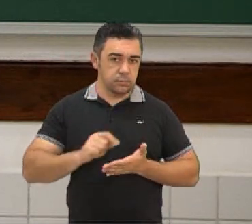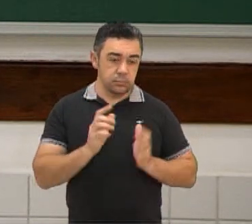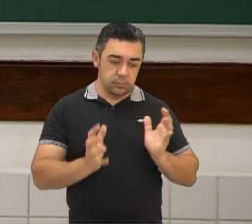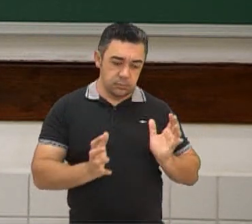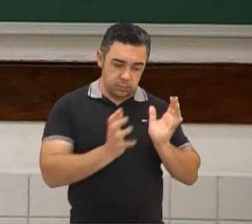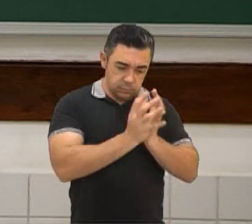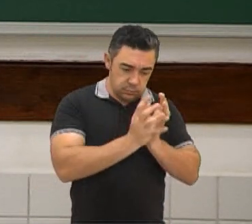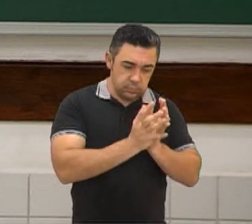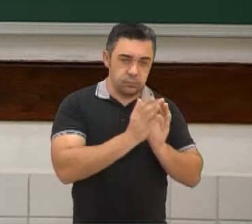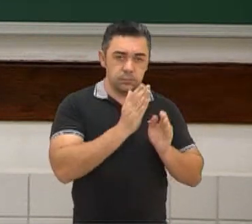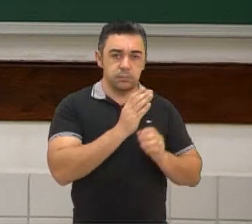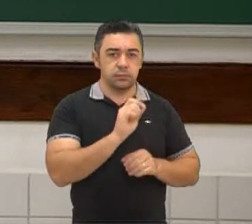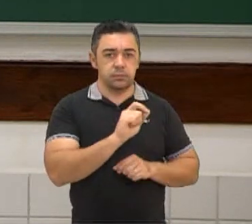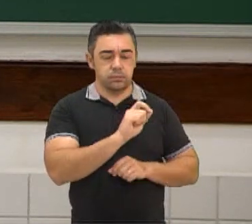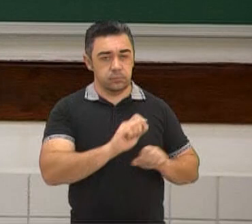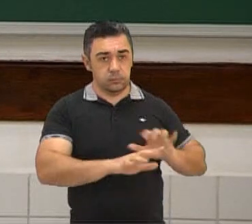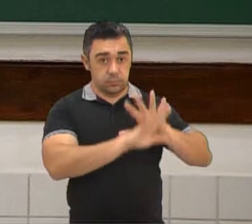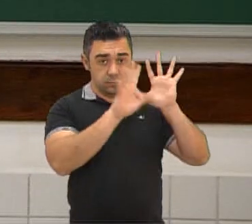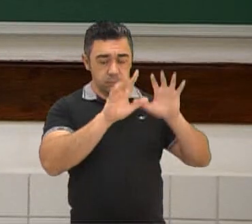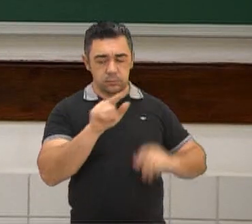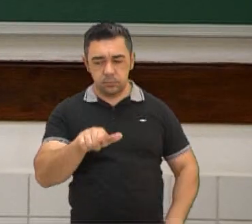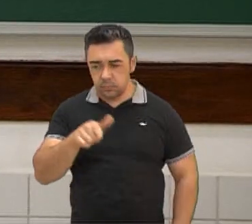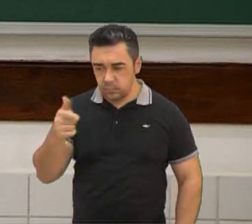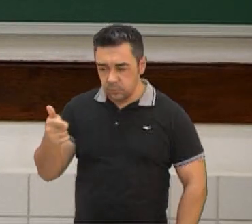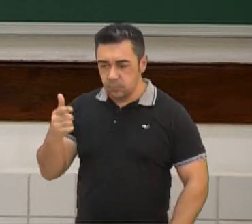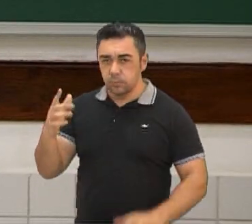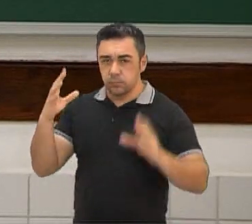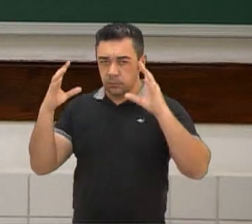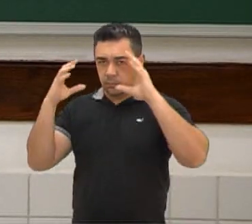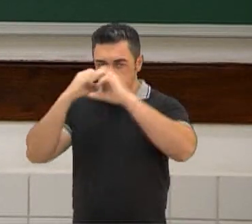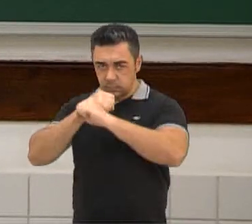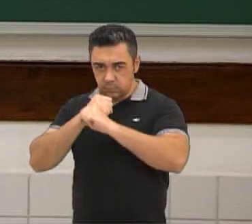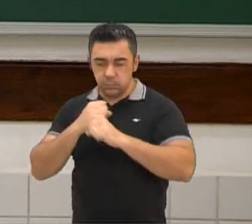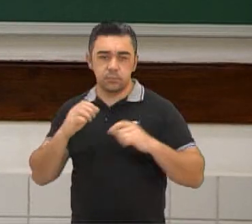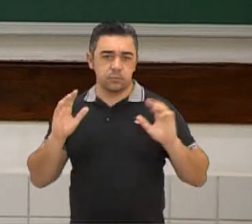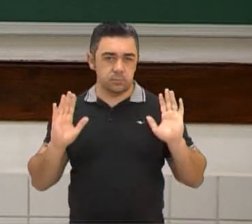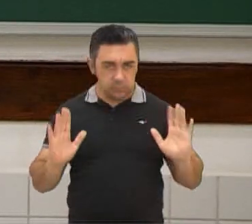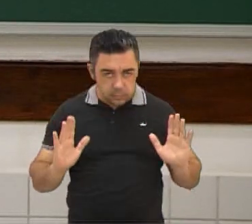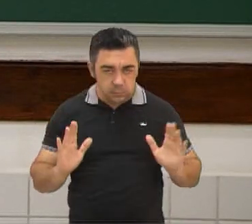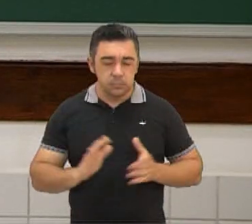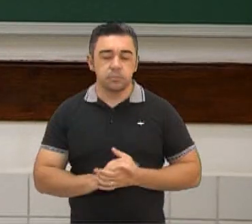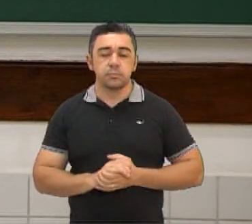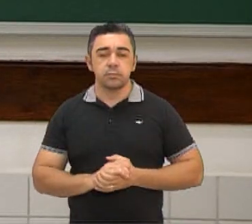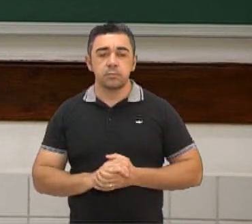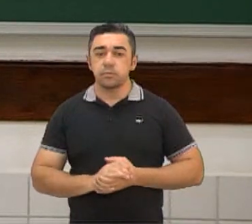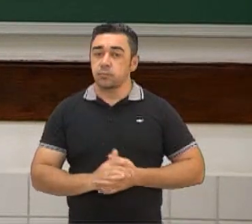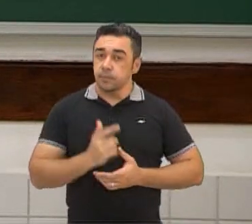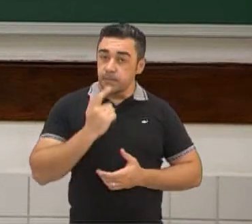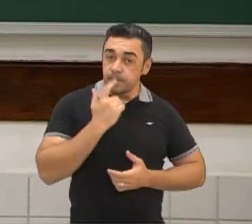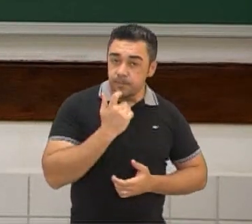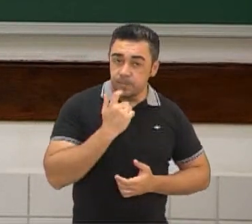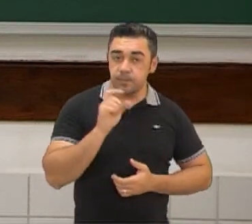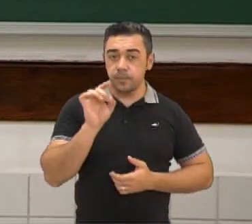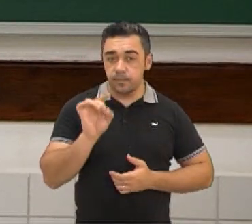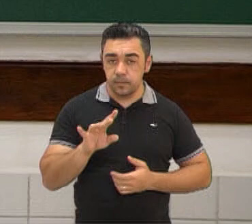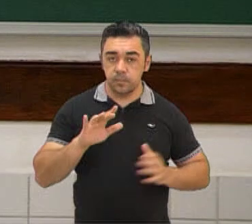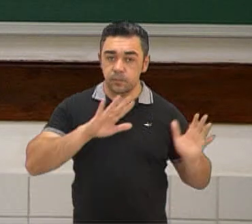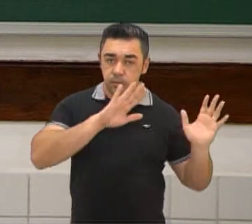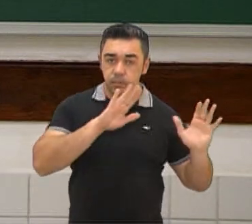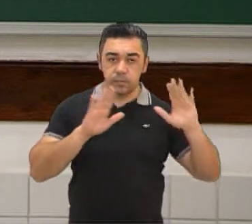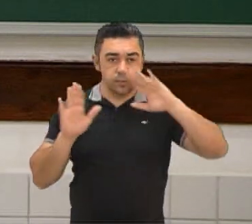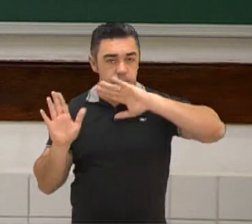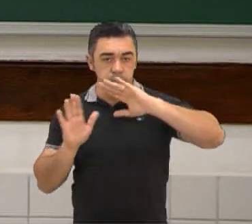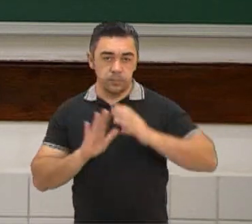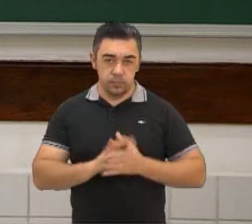deve usar uma touca clara e o outro time deve usar a touca escura, tá? E o vermelho é somente para